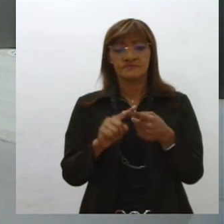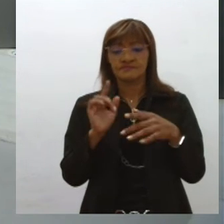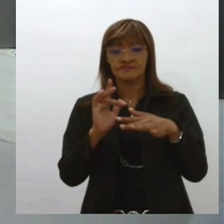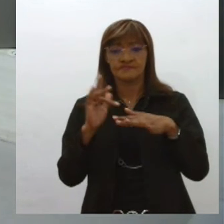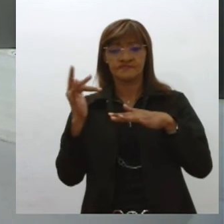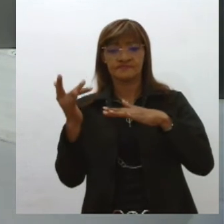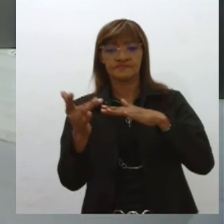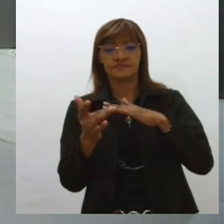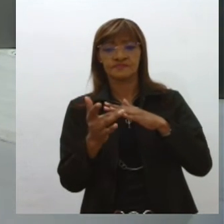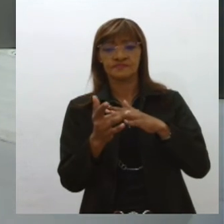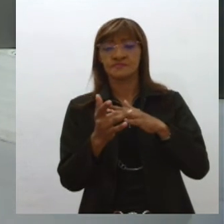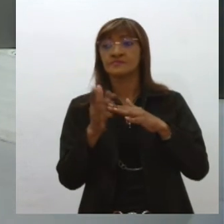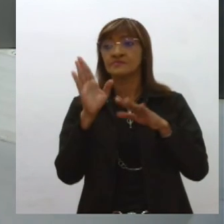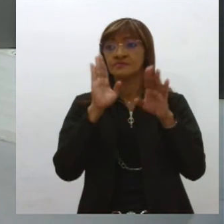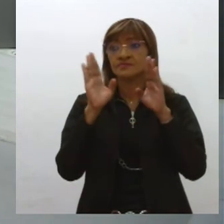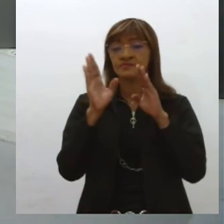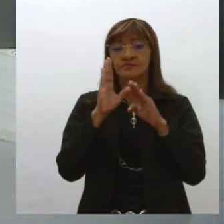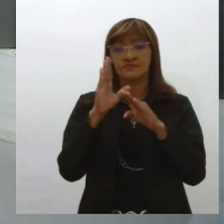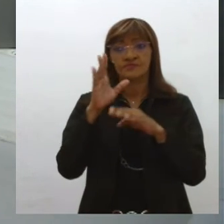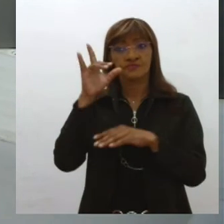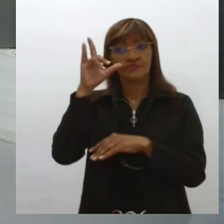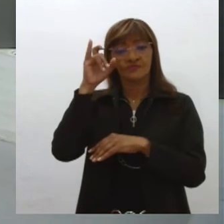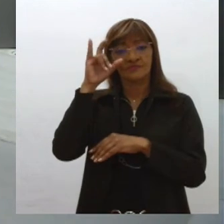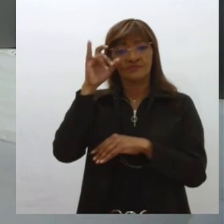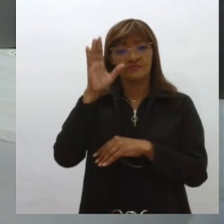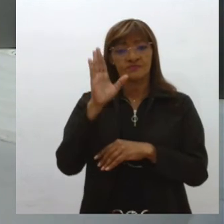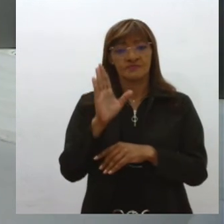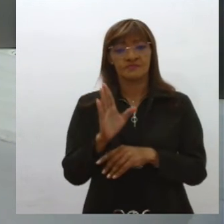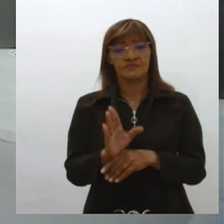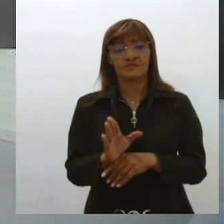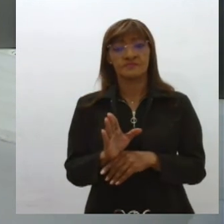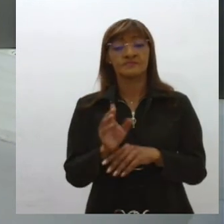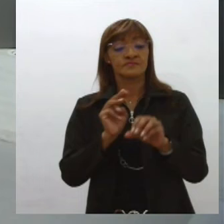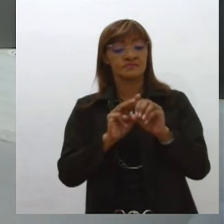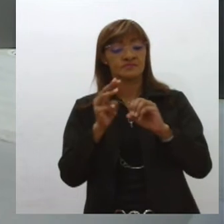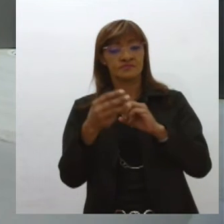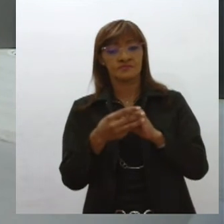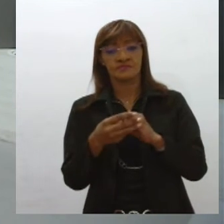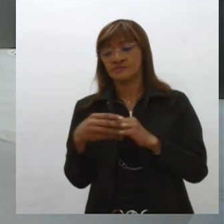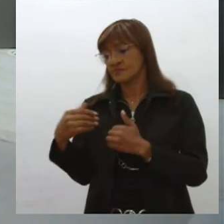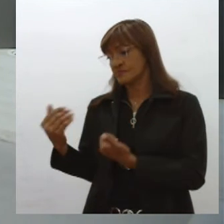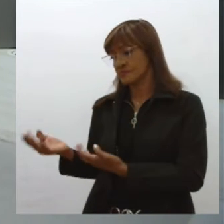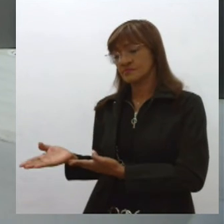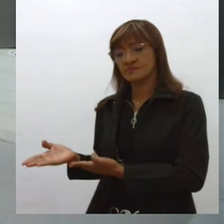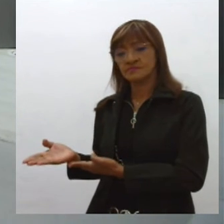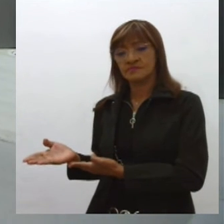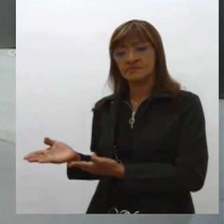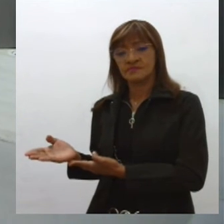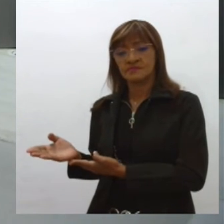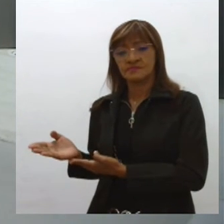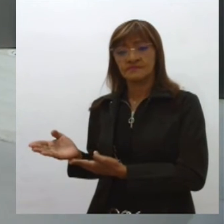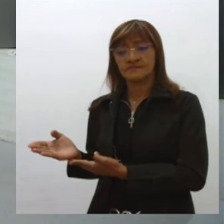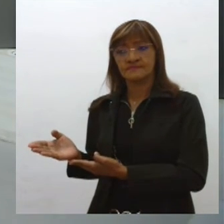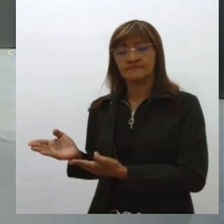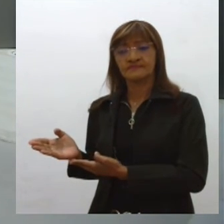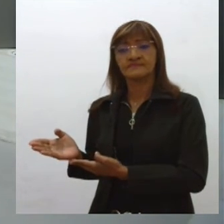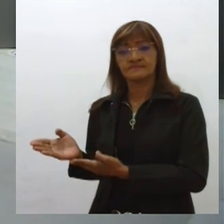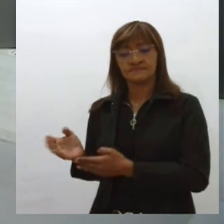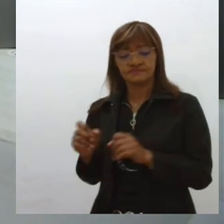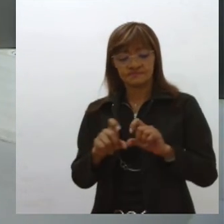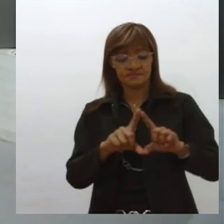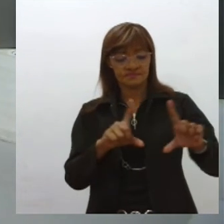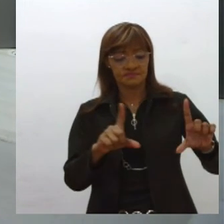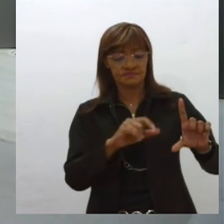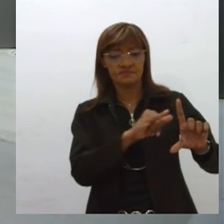sociais no Face e no Instagram através do arroba TVAlese 5.2. No Twitter, arroba TVAlese e no QR Code aqui na tela